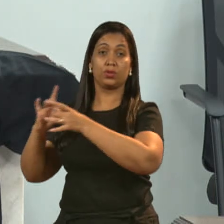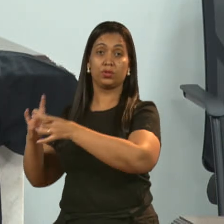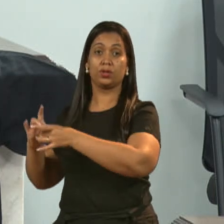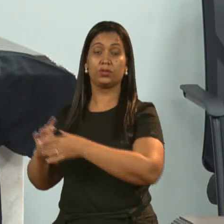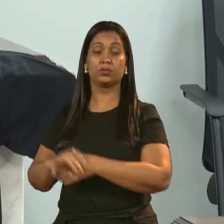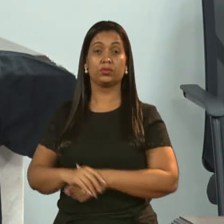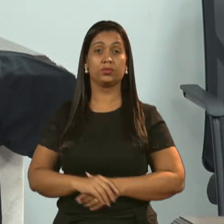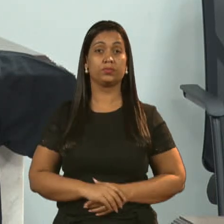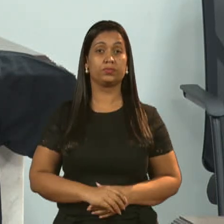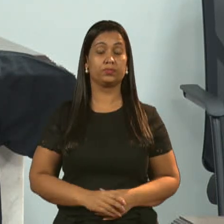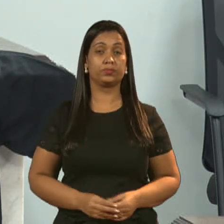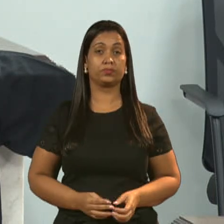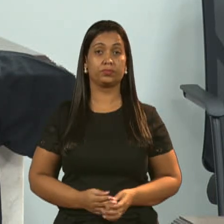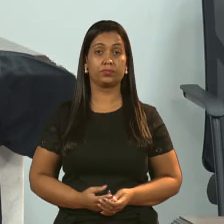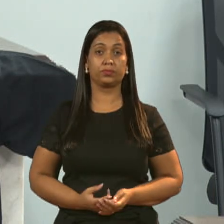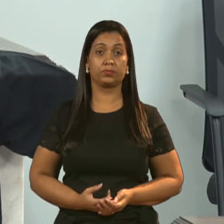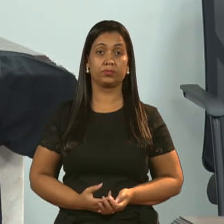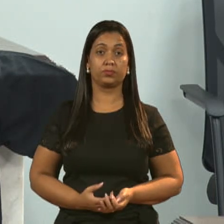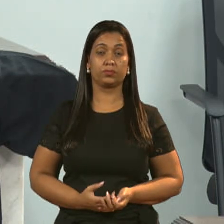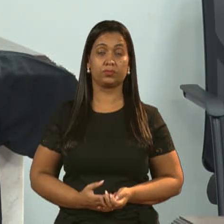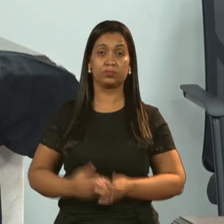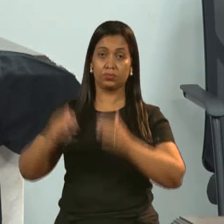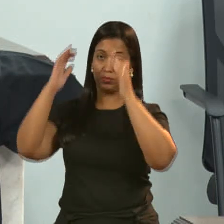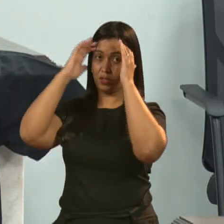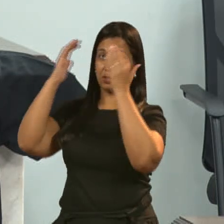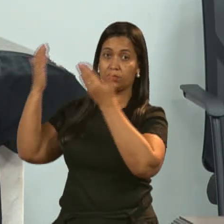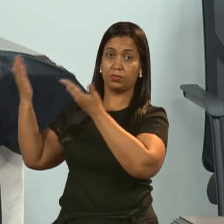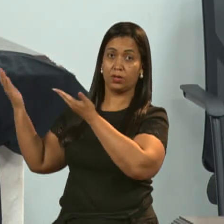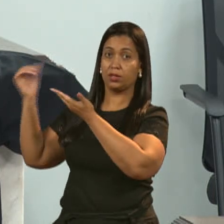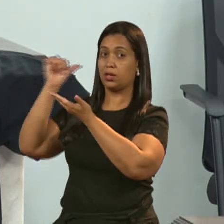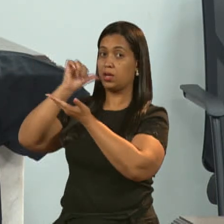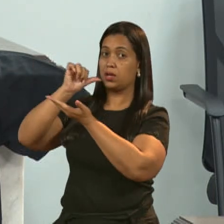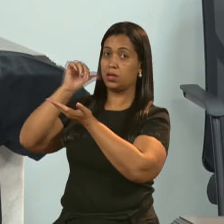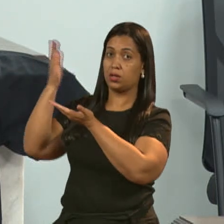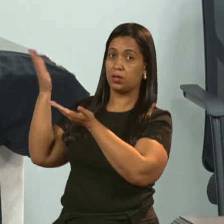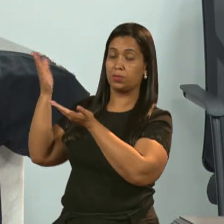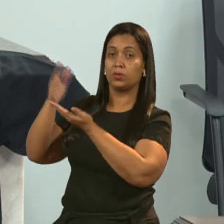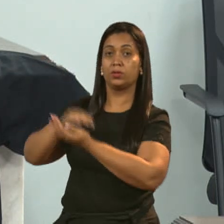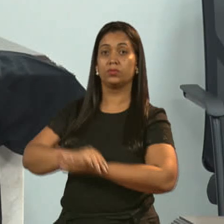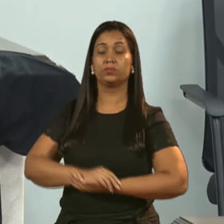Pessoal, vamos respeitar a tribuna aqui, ó. Peço um minuto de atenção de vocês.